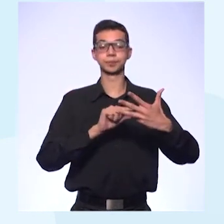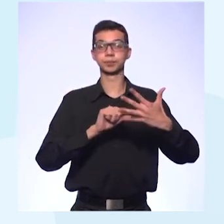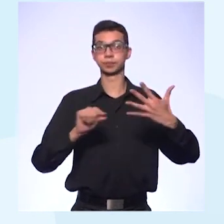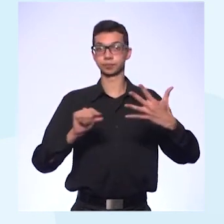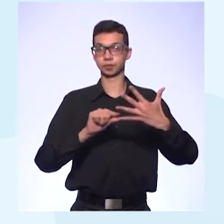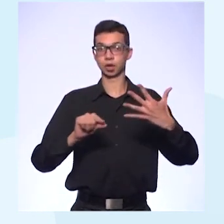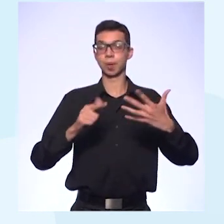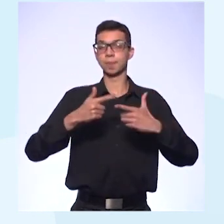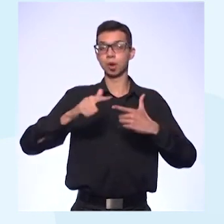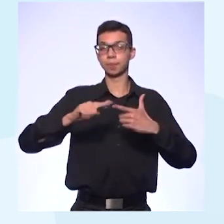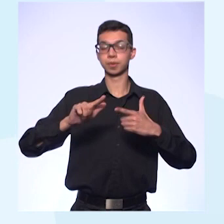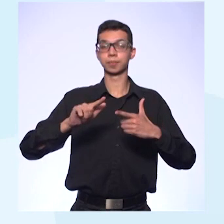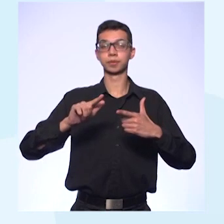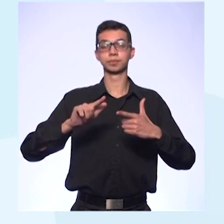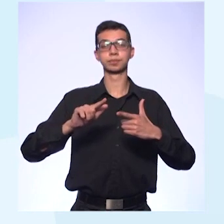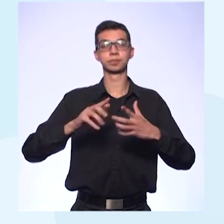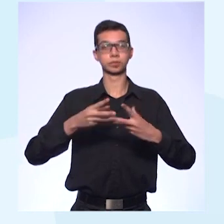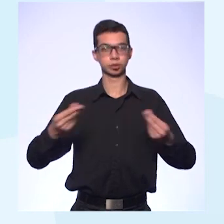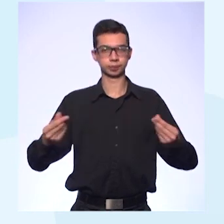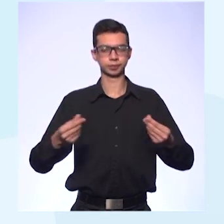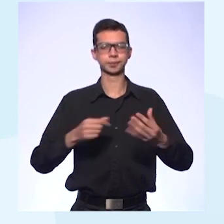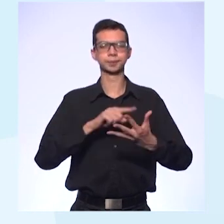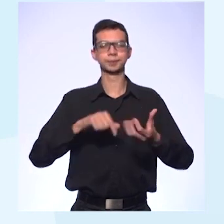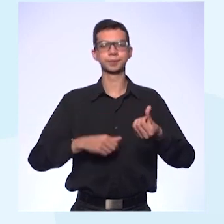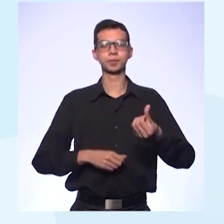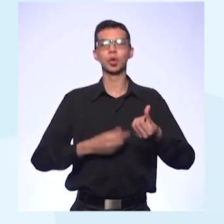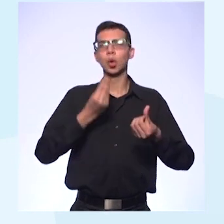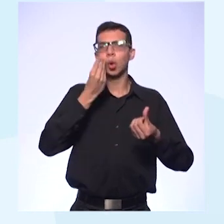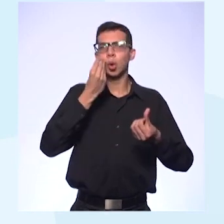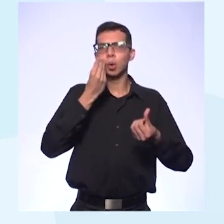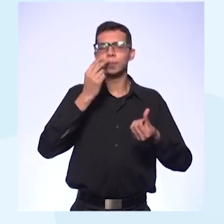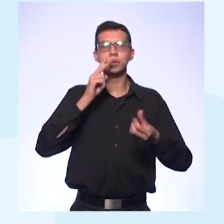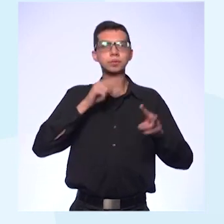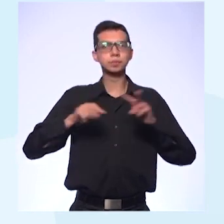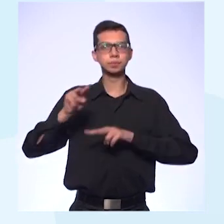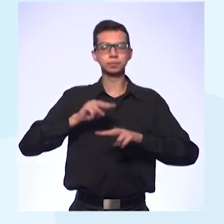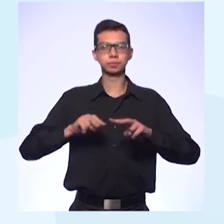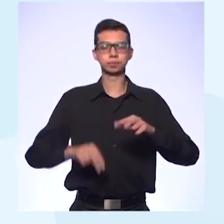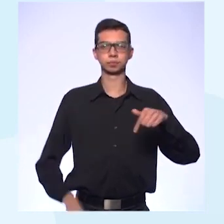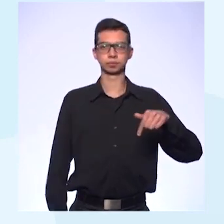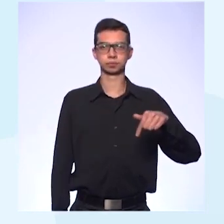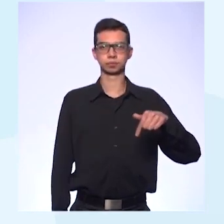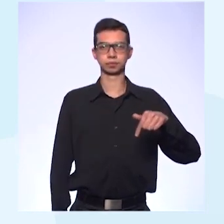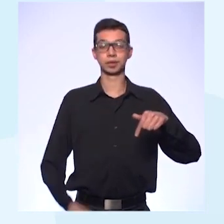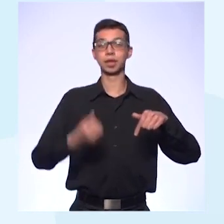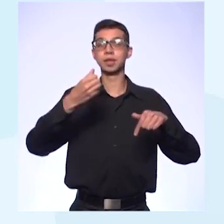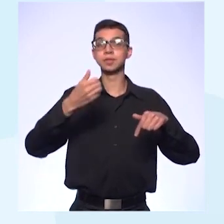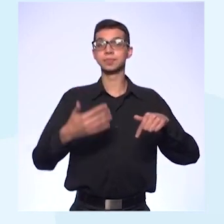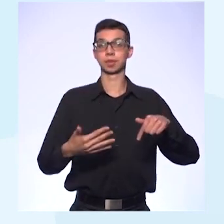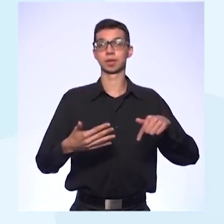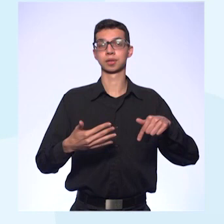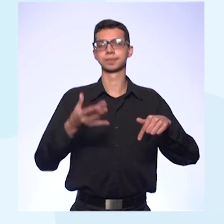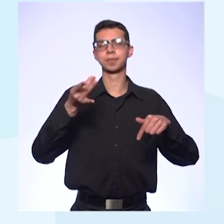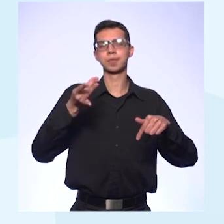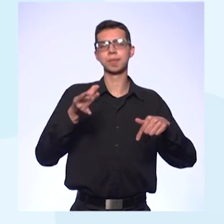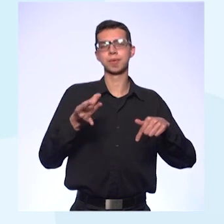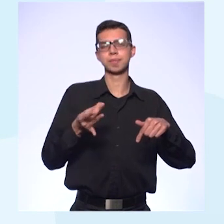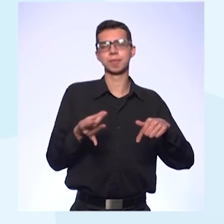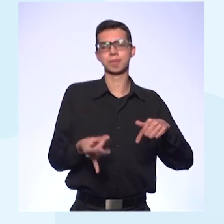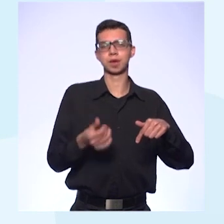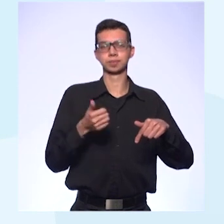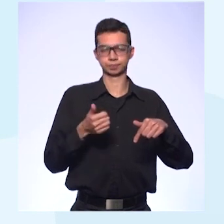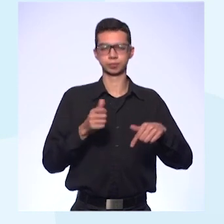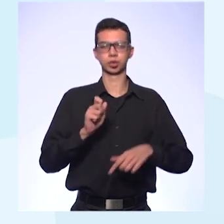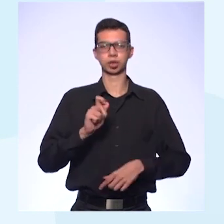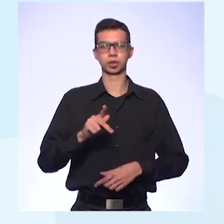problemas, to make observations, para fazer observações, to explain patterns. para explicar padrões. Isso. Vamos ver agora como